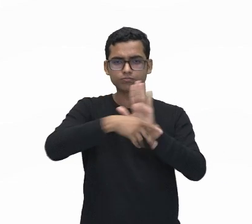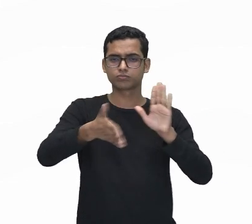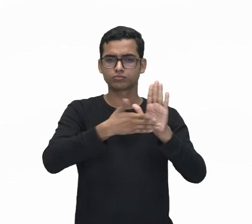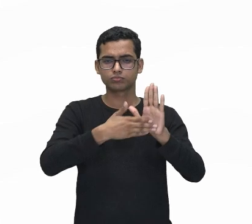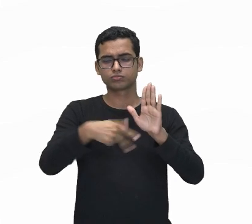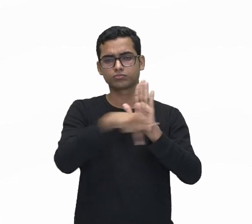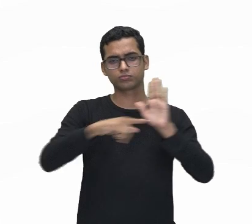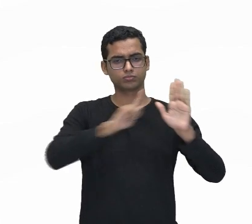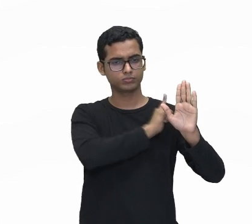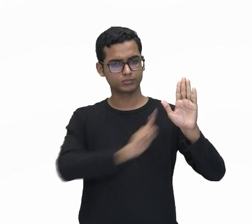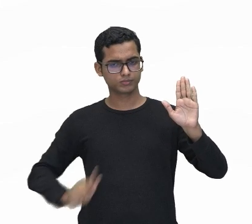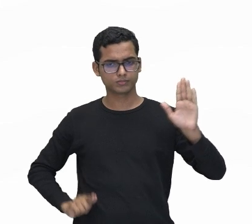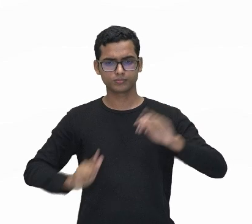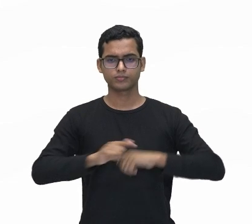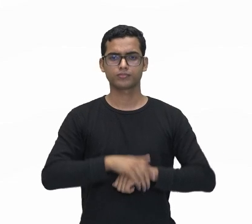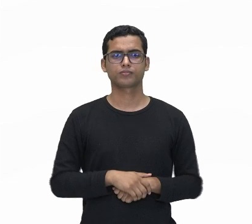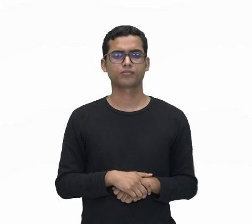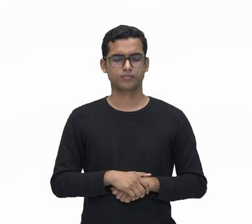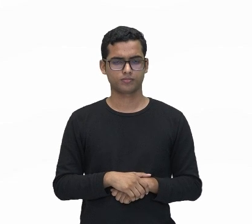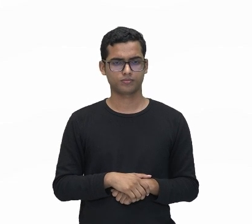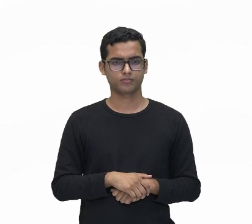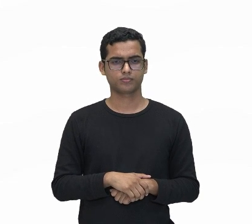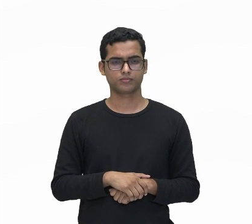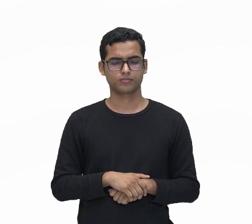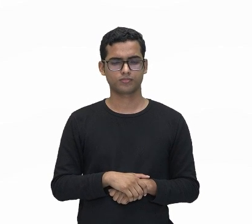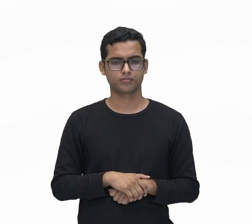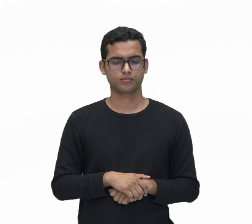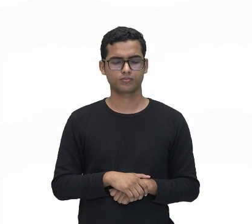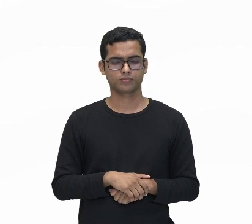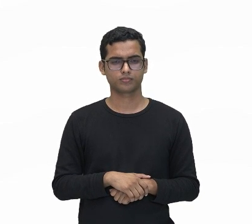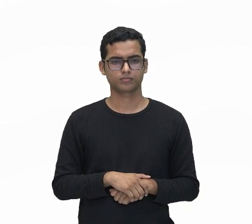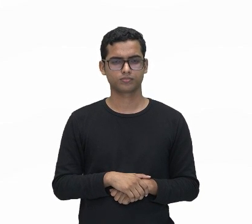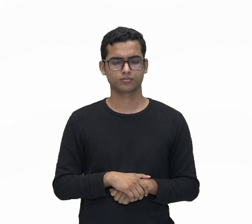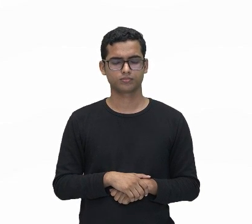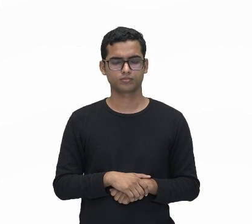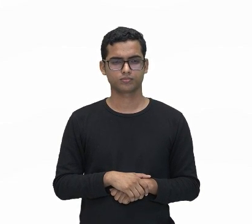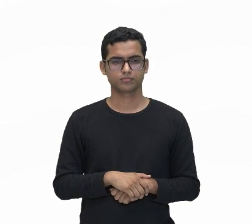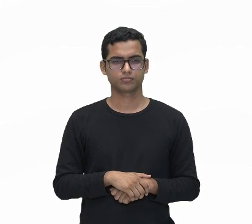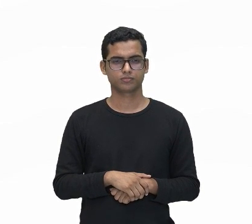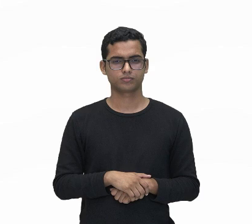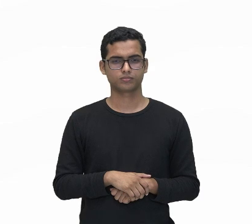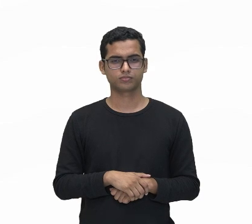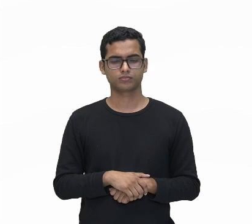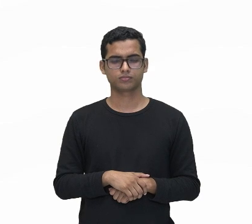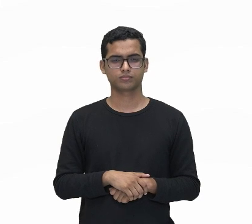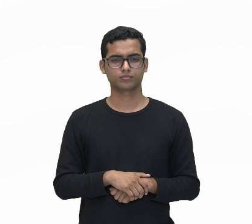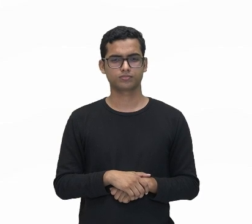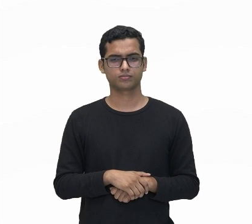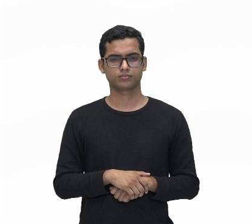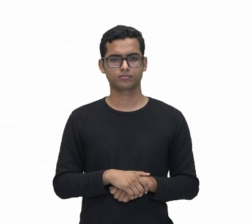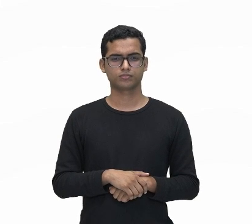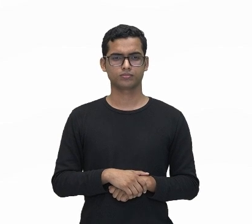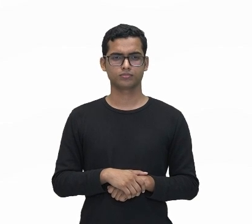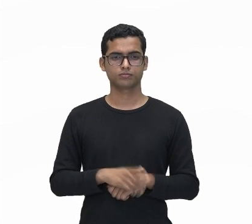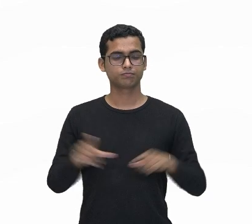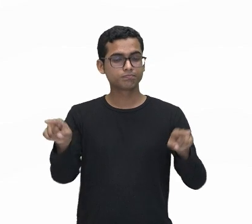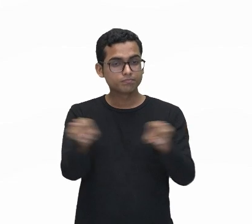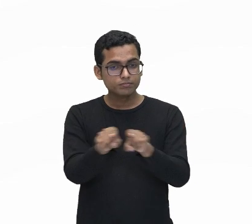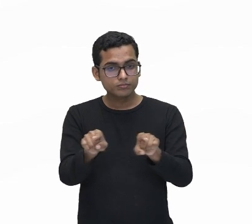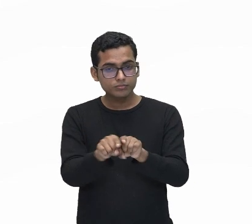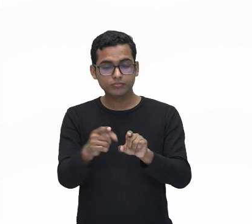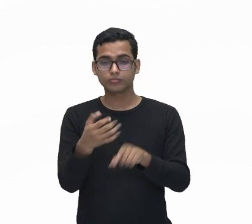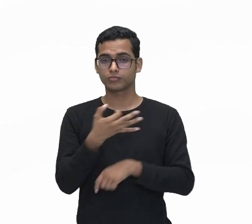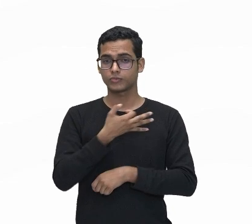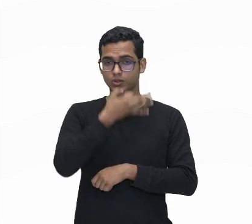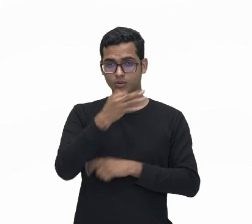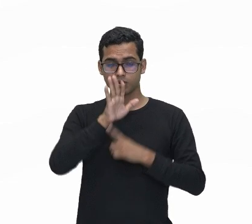fazer valer seus programas e propostas de governo, né? Podemos dizer que a